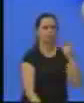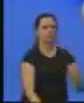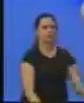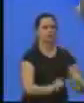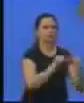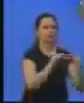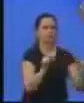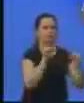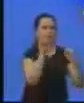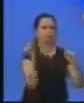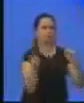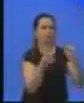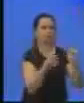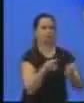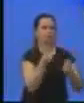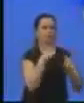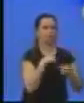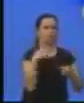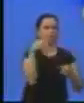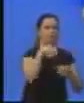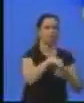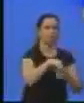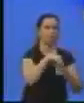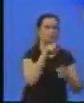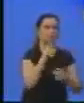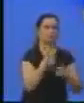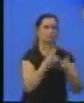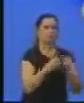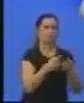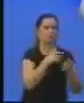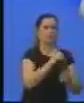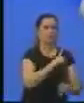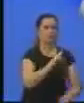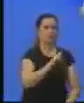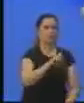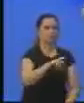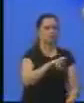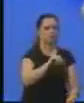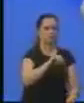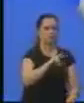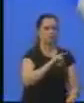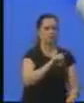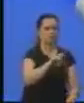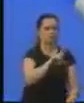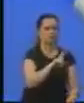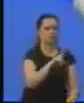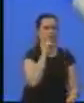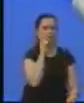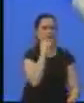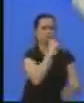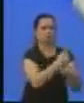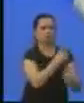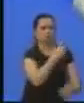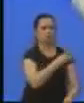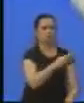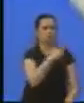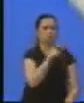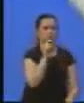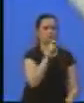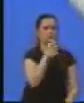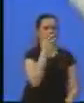linha indicando o que está dentro do parênteses eu vou derivar. Agora sim, eu derivo e aí vai dar